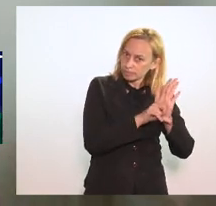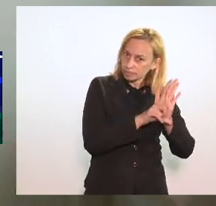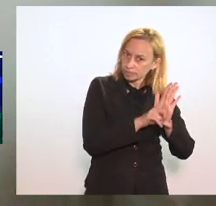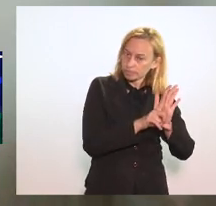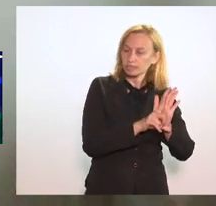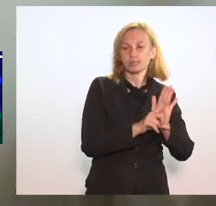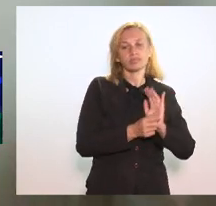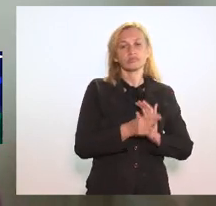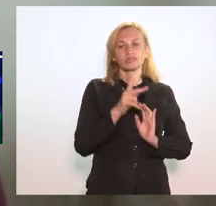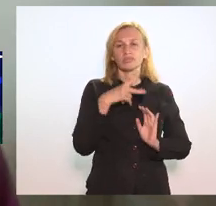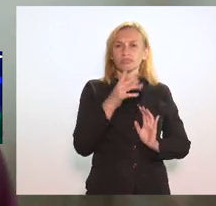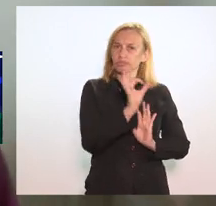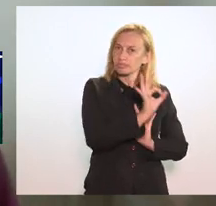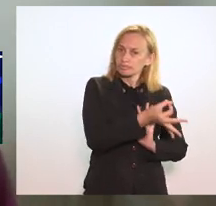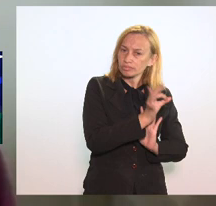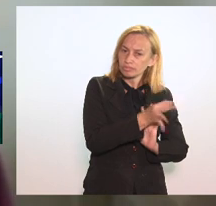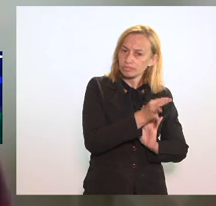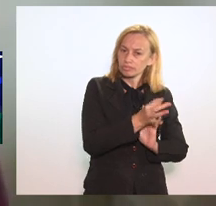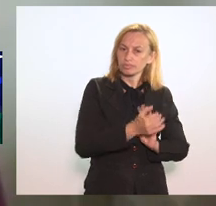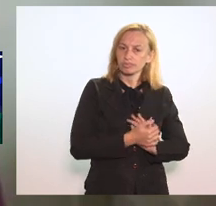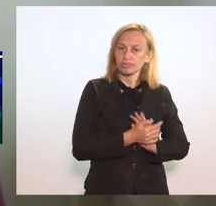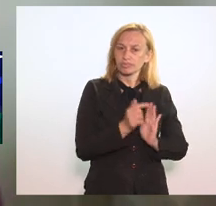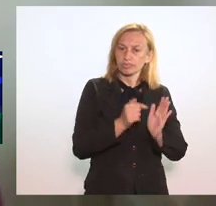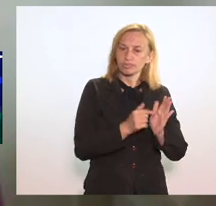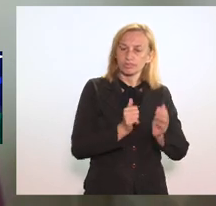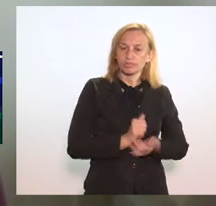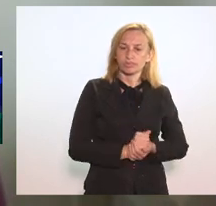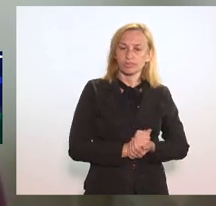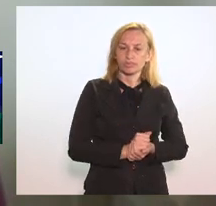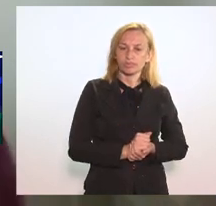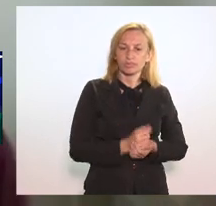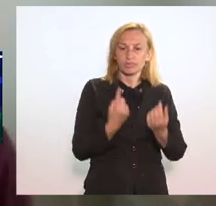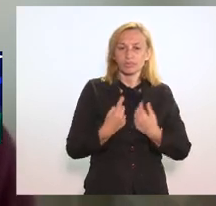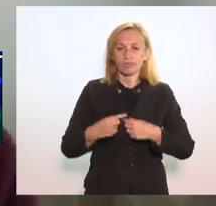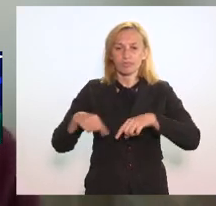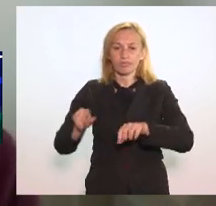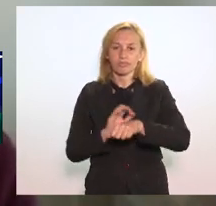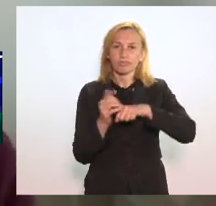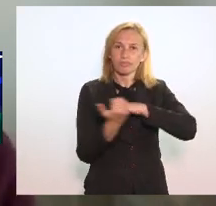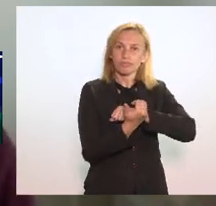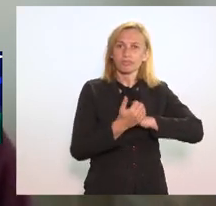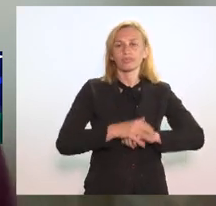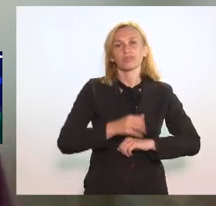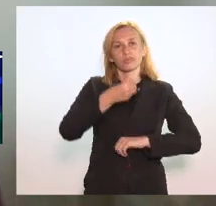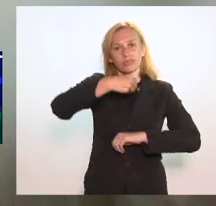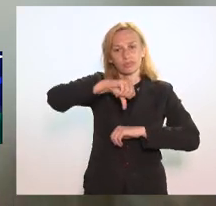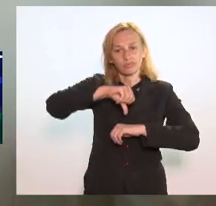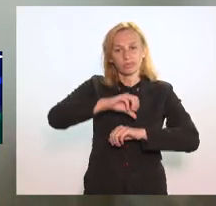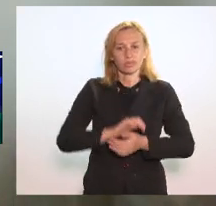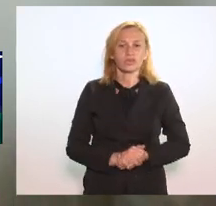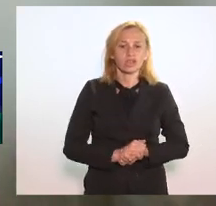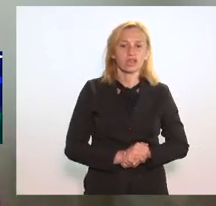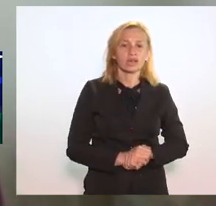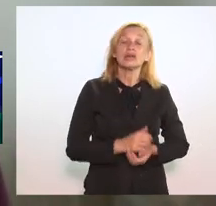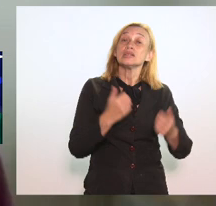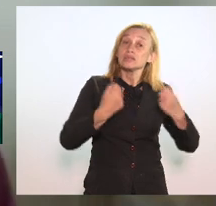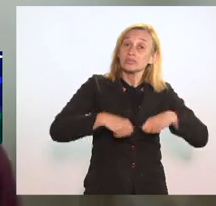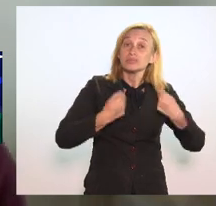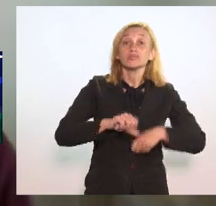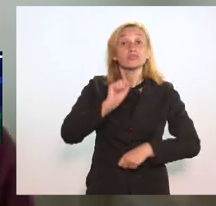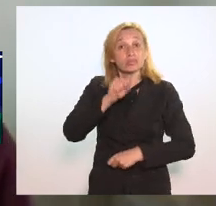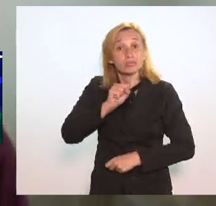trata especificamente que isso é para implantar a cozinha de 19 e que são